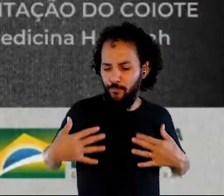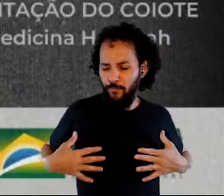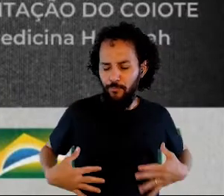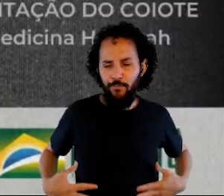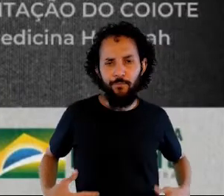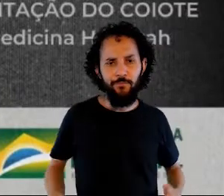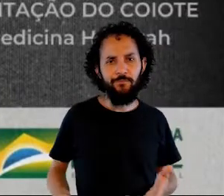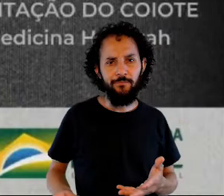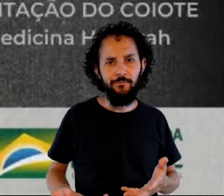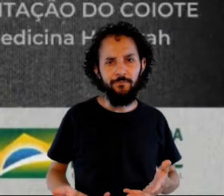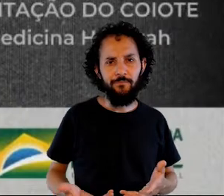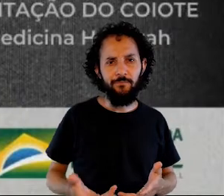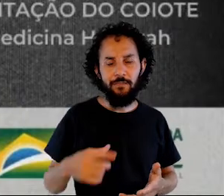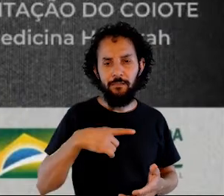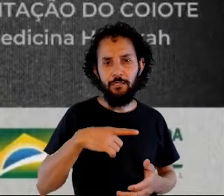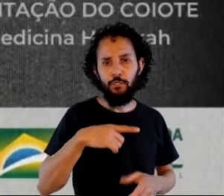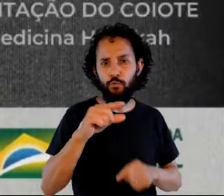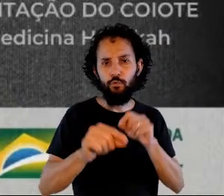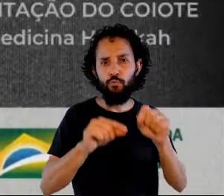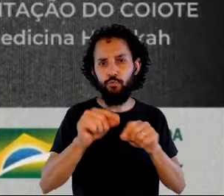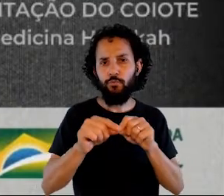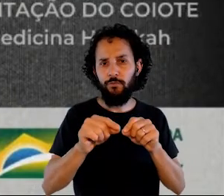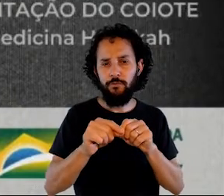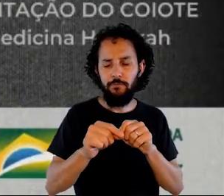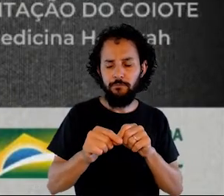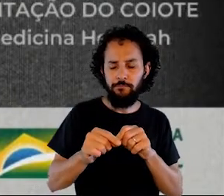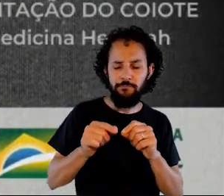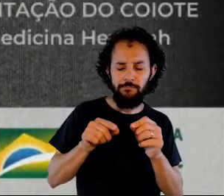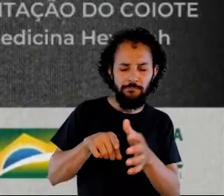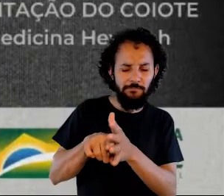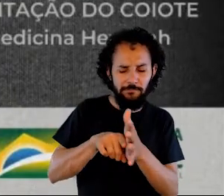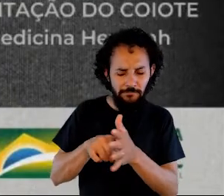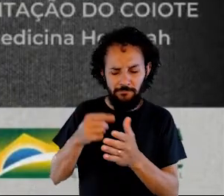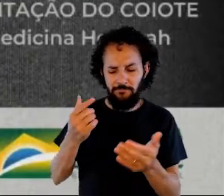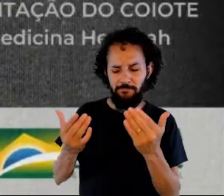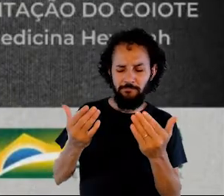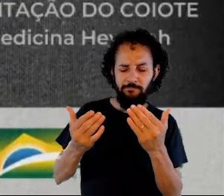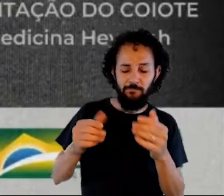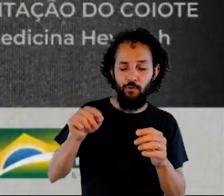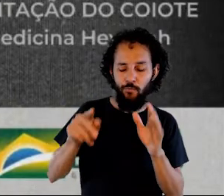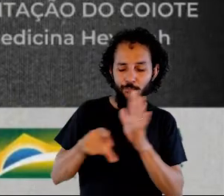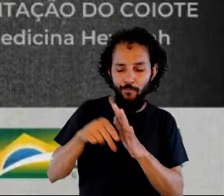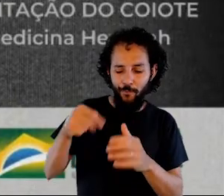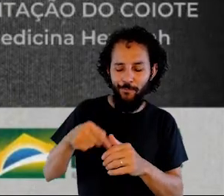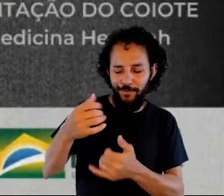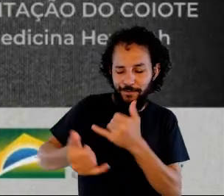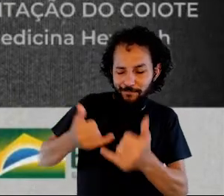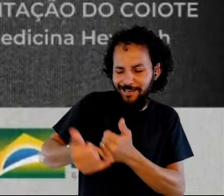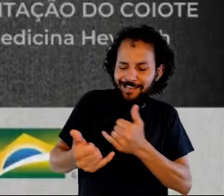desenvolvendo a perícia e a graça que vem com a brincadeira.